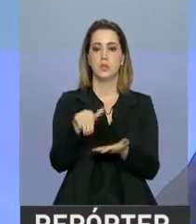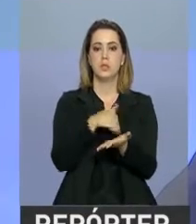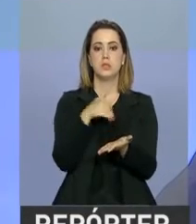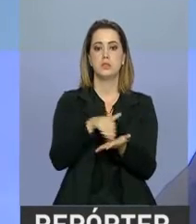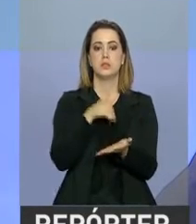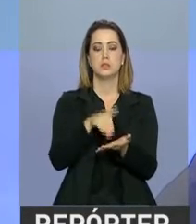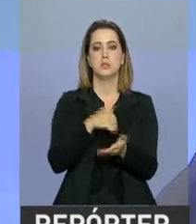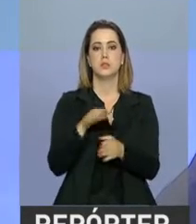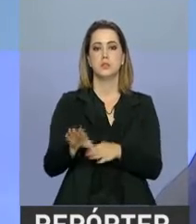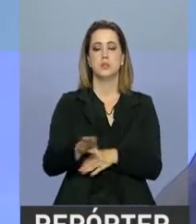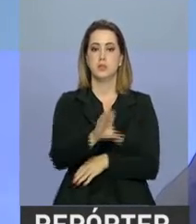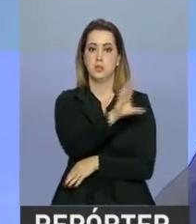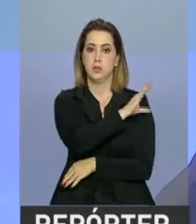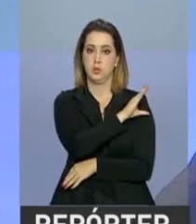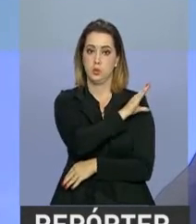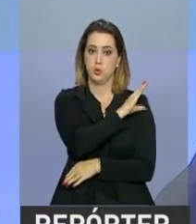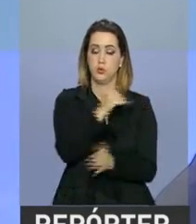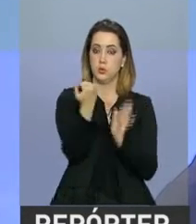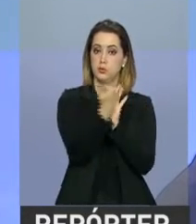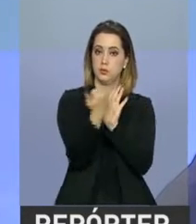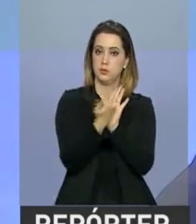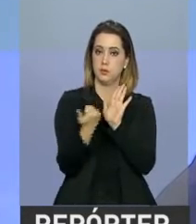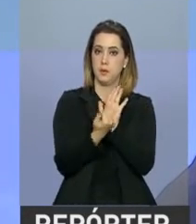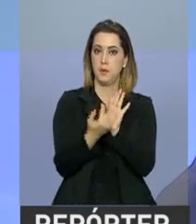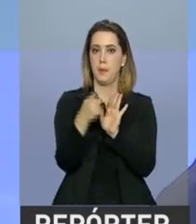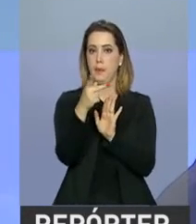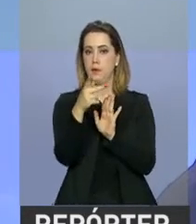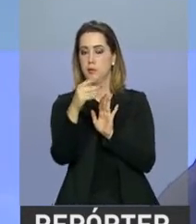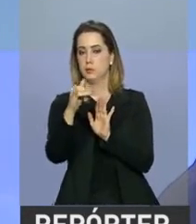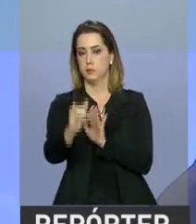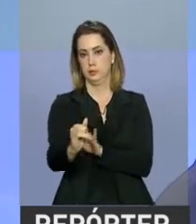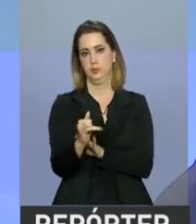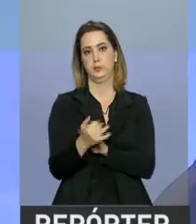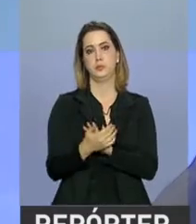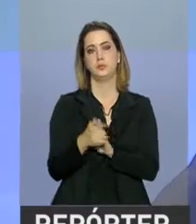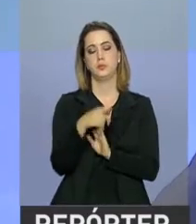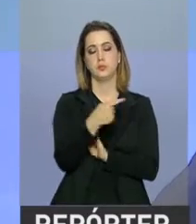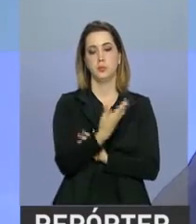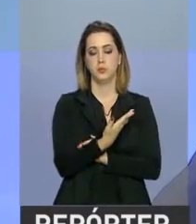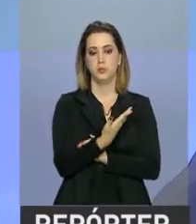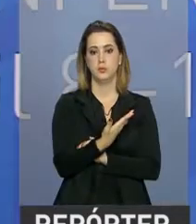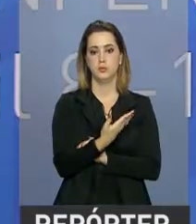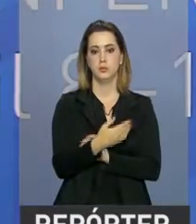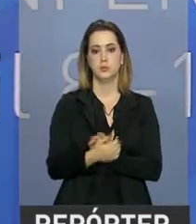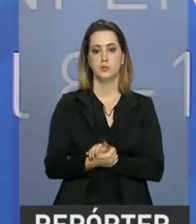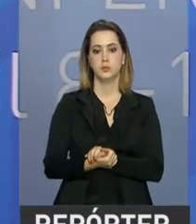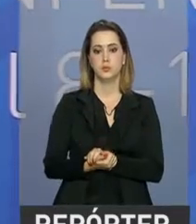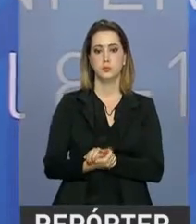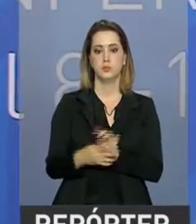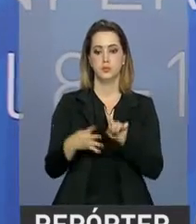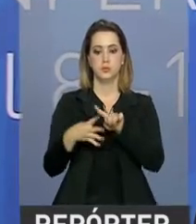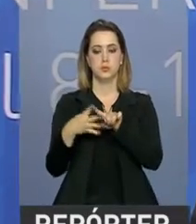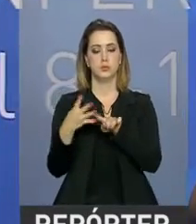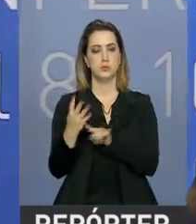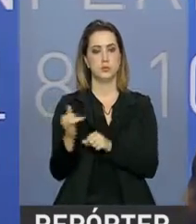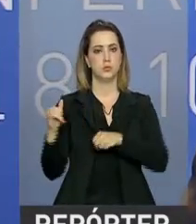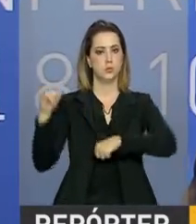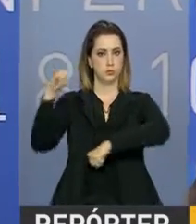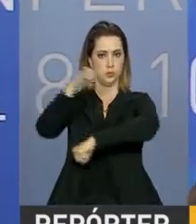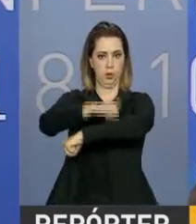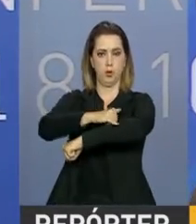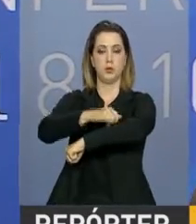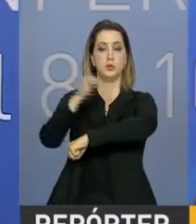de Coordenação de Projetos do Programa de Parcerias de Investimentos, Tarcísio Freitas. São 4 aeroportos importantes,